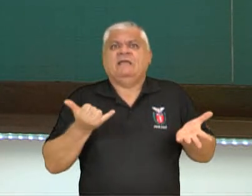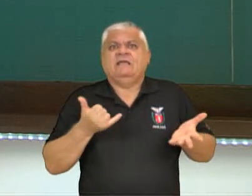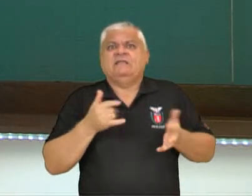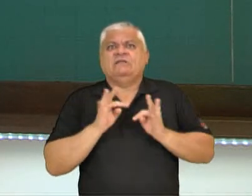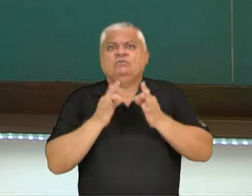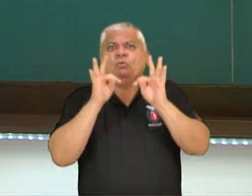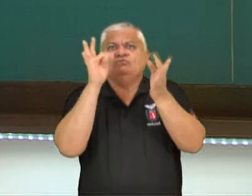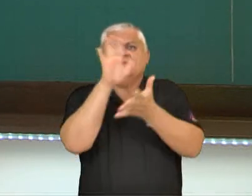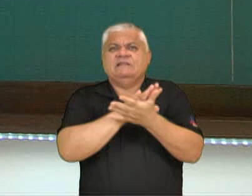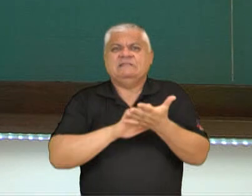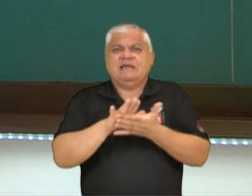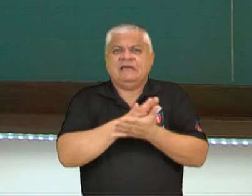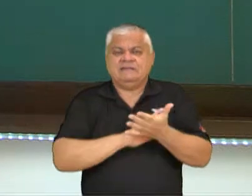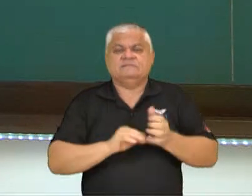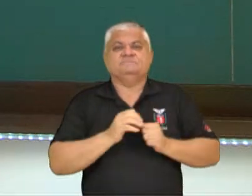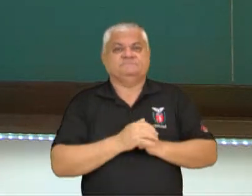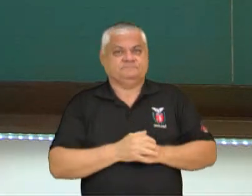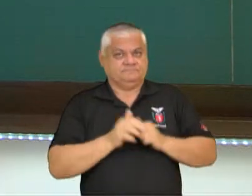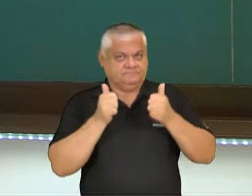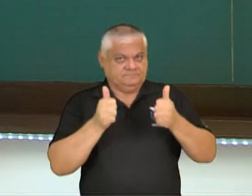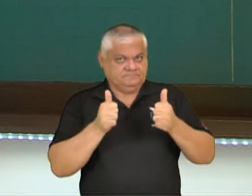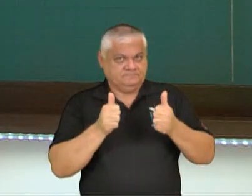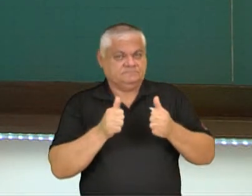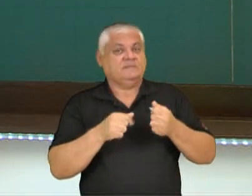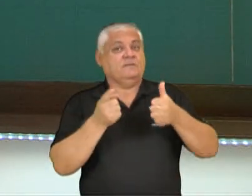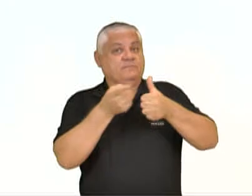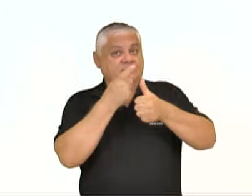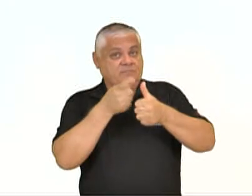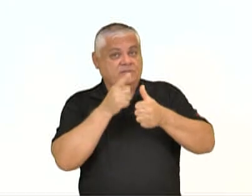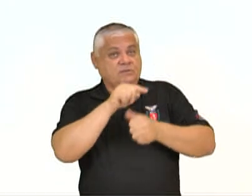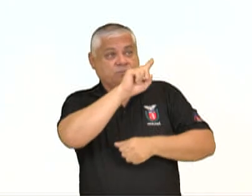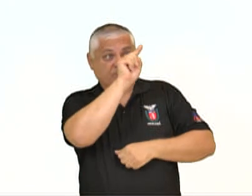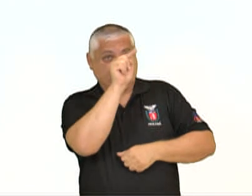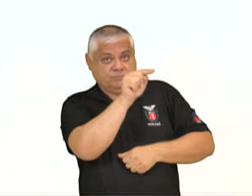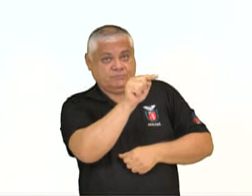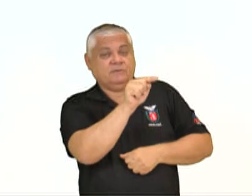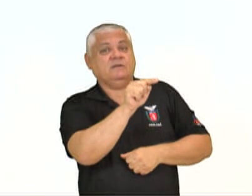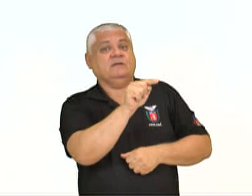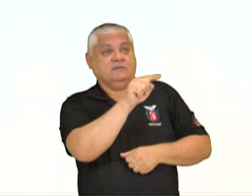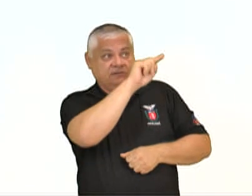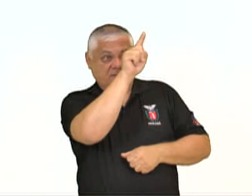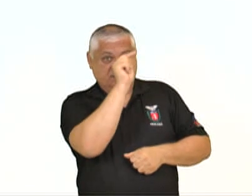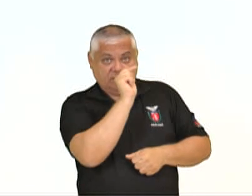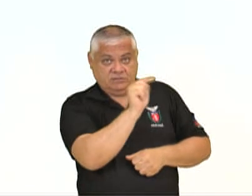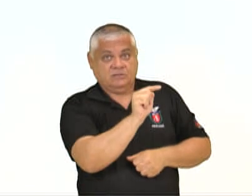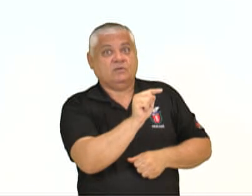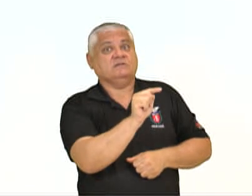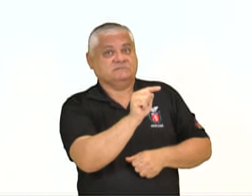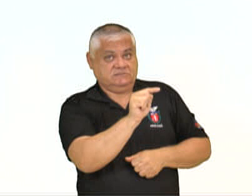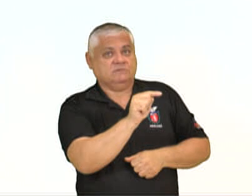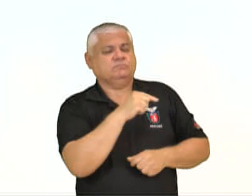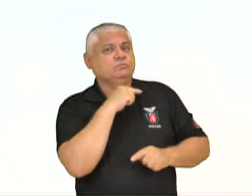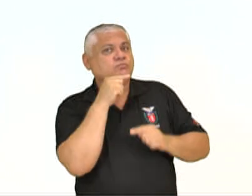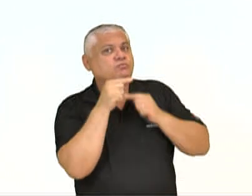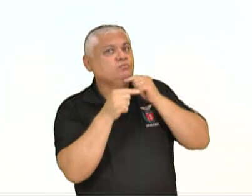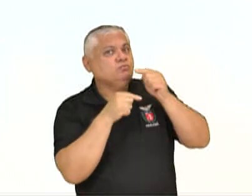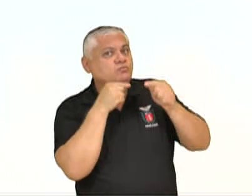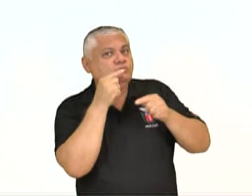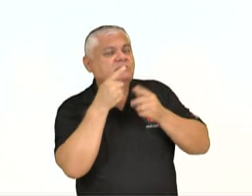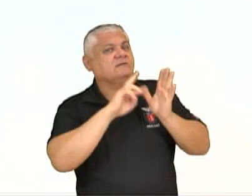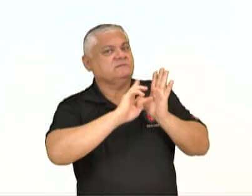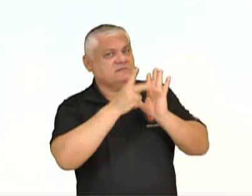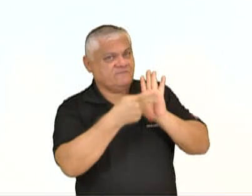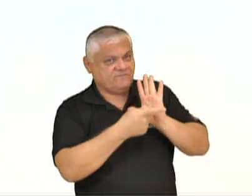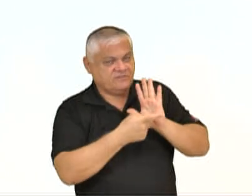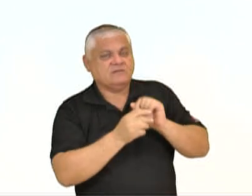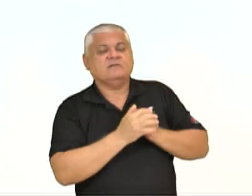recursos tecnológicos digitais. Então, nessa dúvida, a gente tem ali o ponto de interrogação, que esclarece